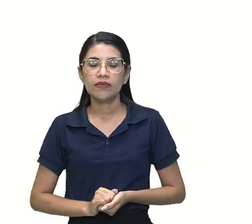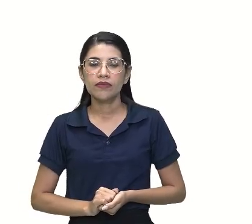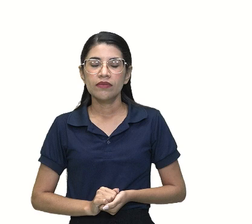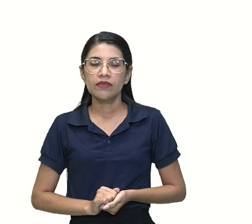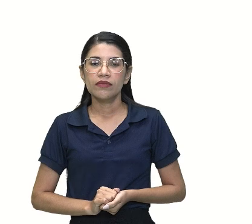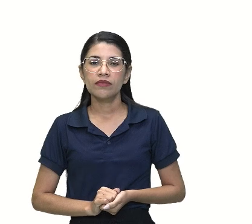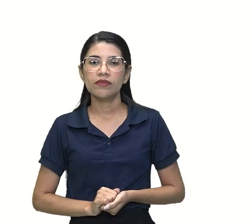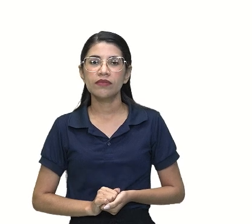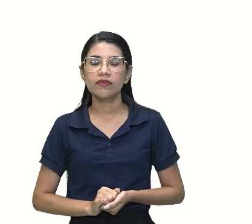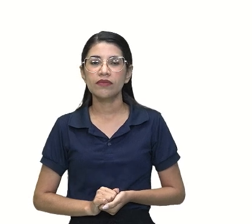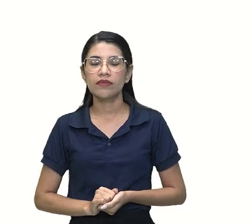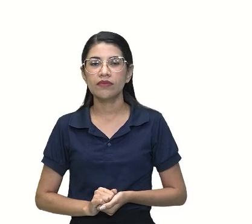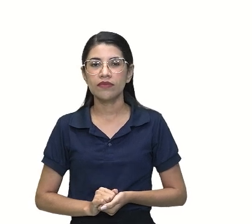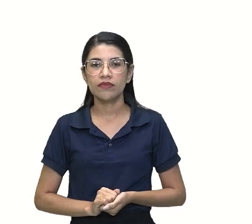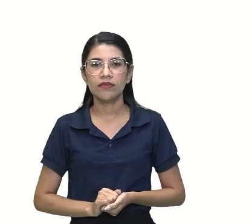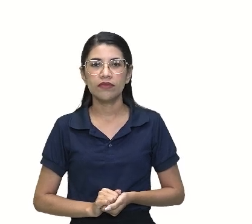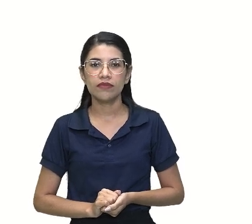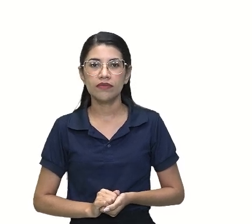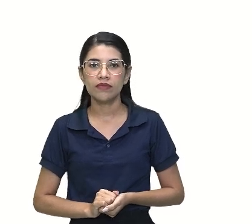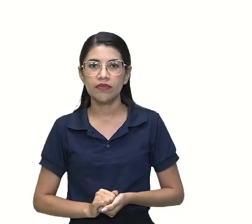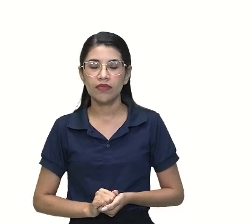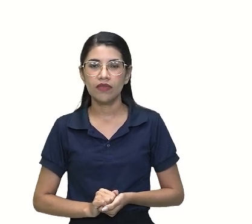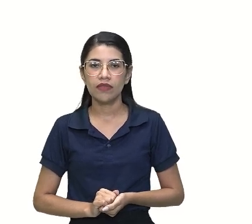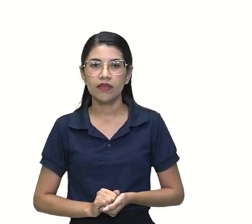nós vamos ter aqui no nosso